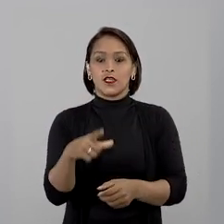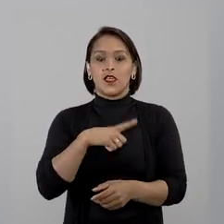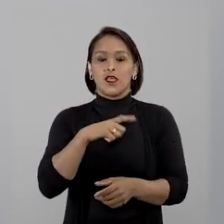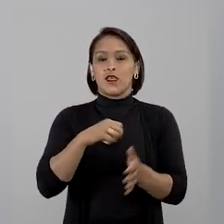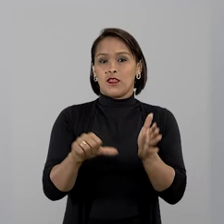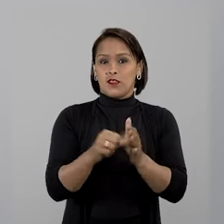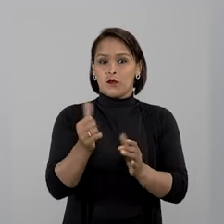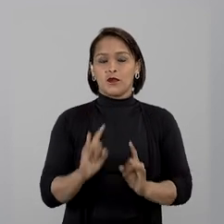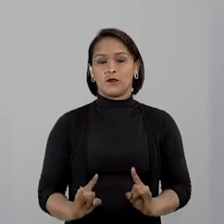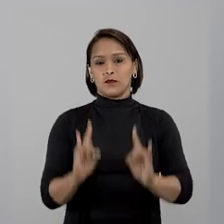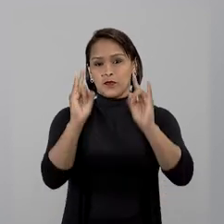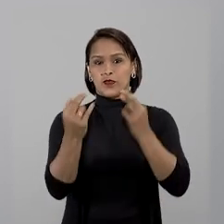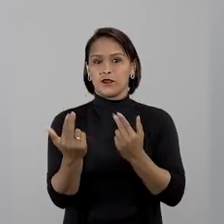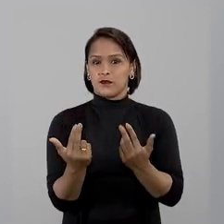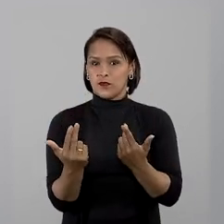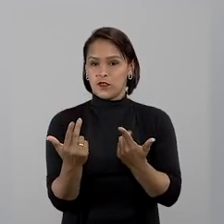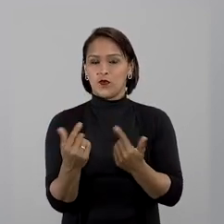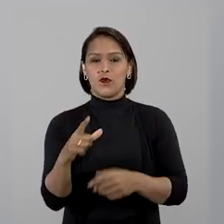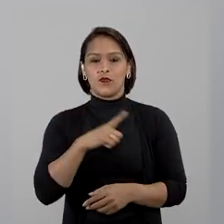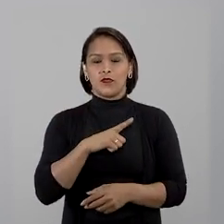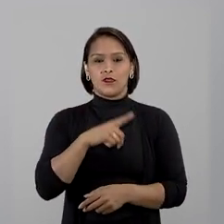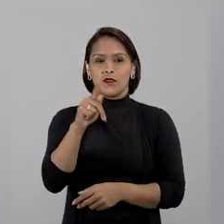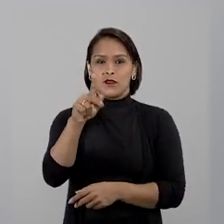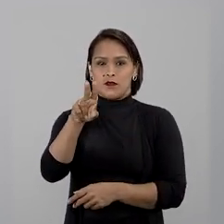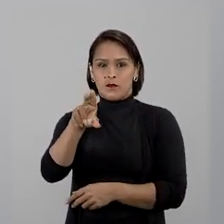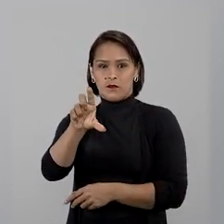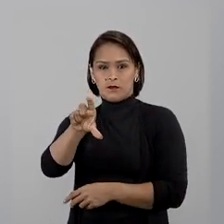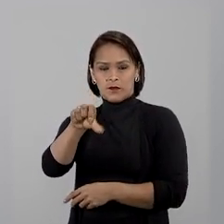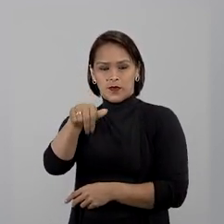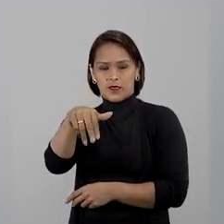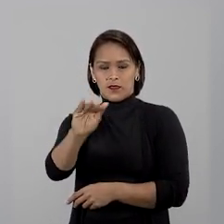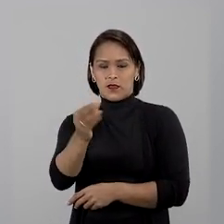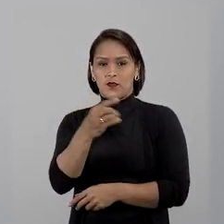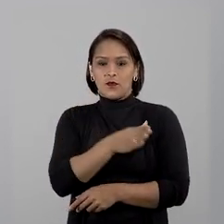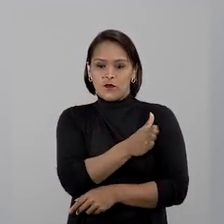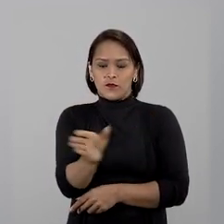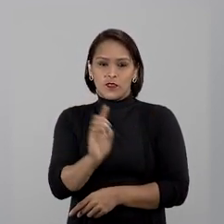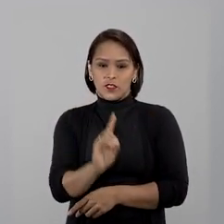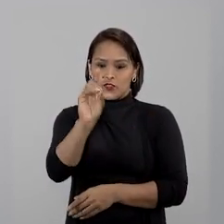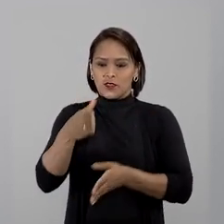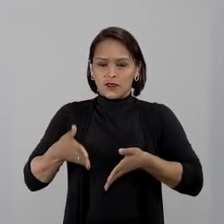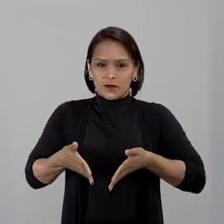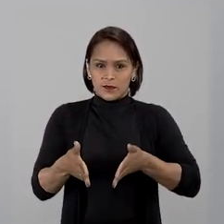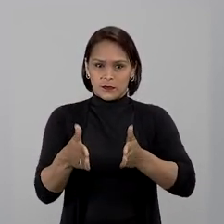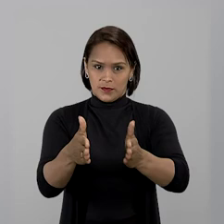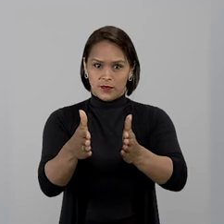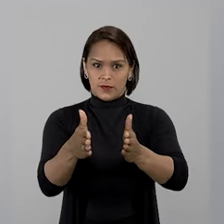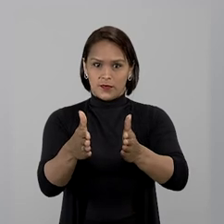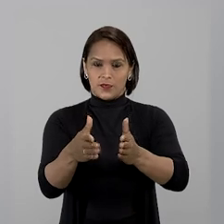delas. No primeiro andar do mesmo prédio está o plenário. Vire à direita e